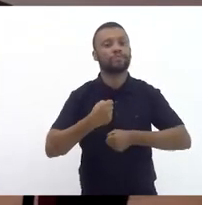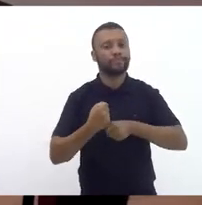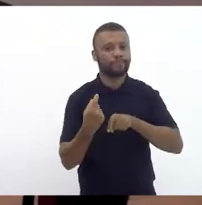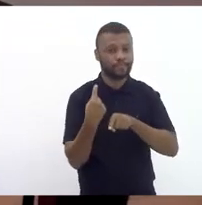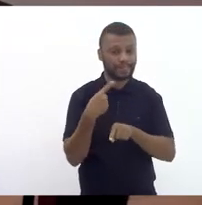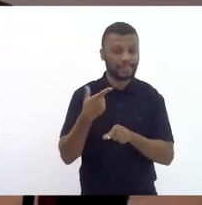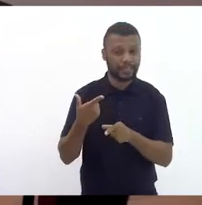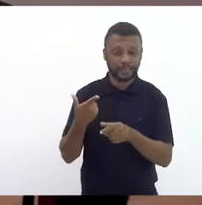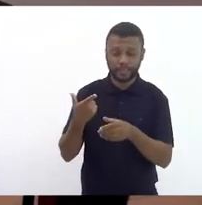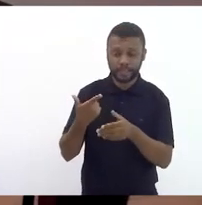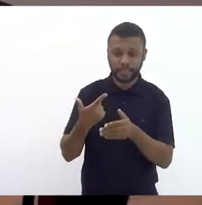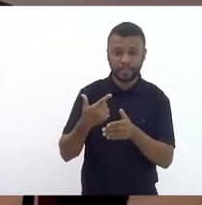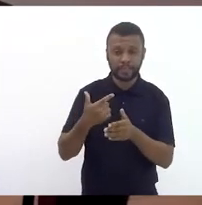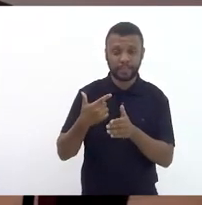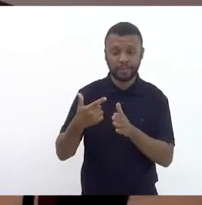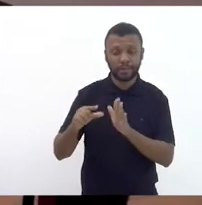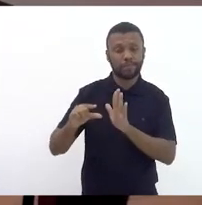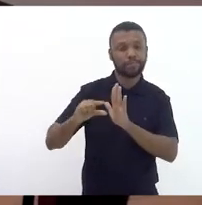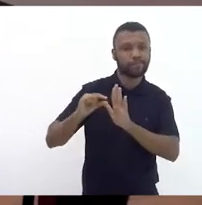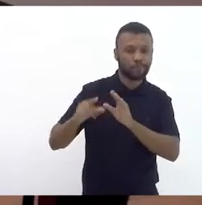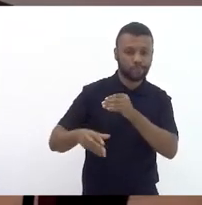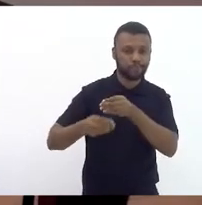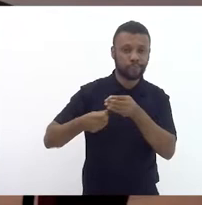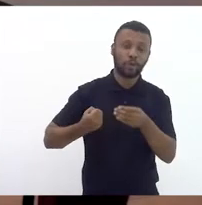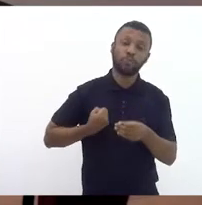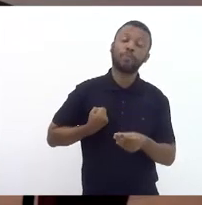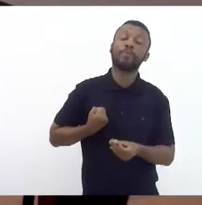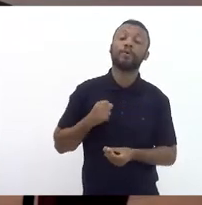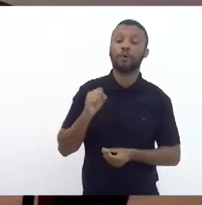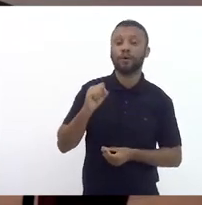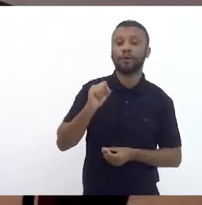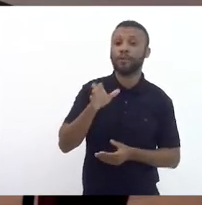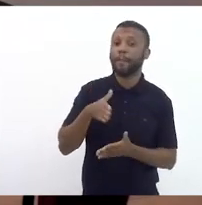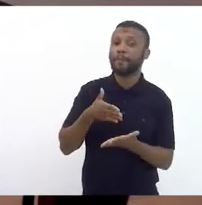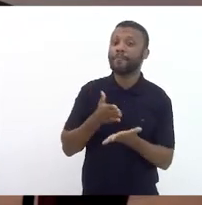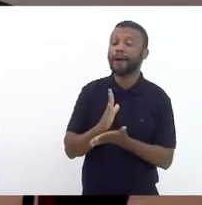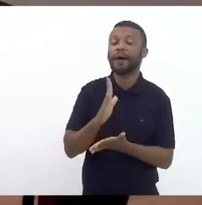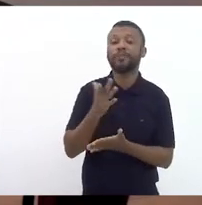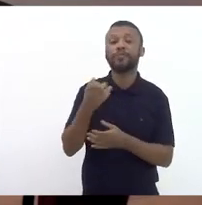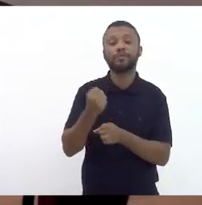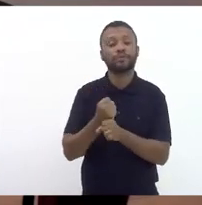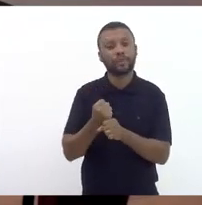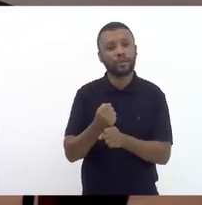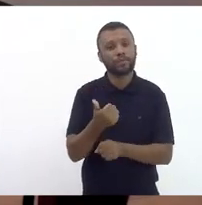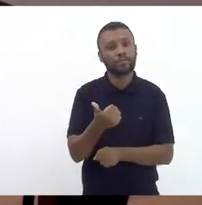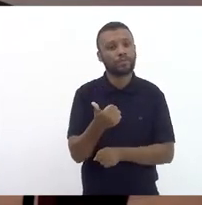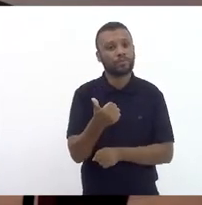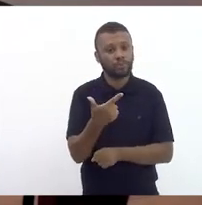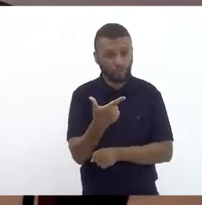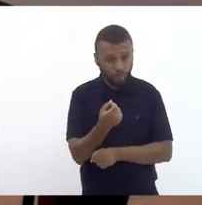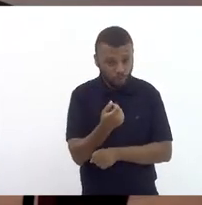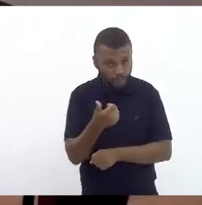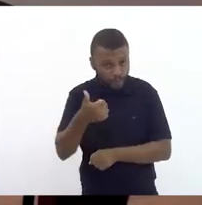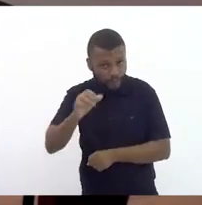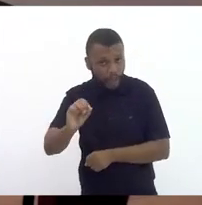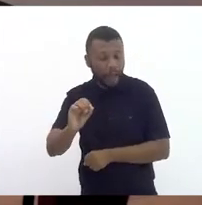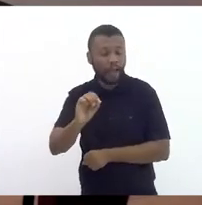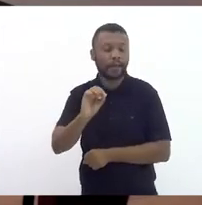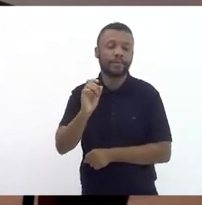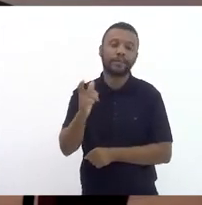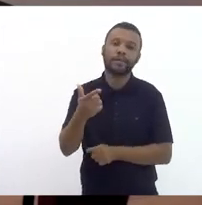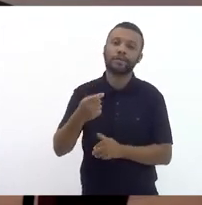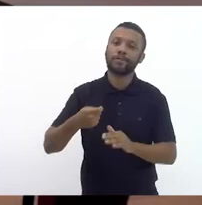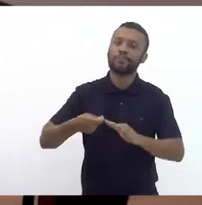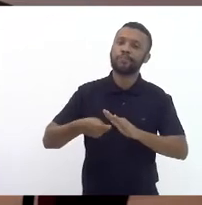termo aditivo número 8 foi aprovado em 2010, isso. Justamente com... Isso. O poder concedente. Sim. E o rol de investimentos